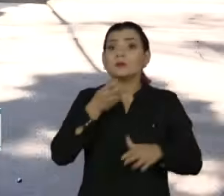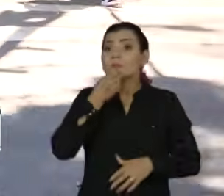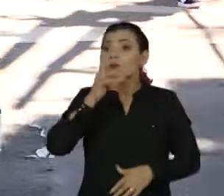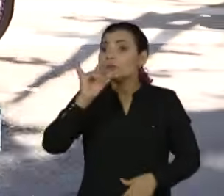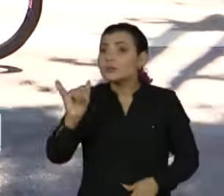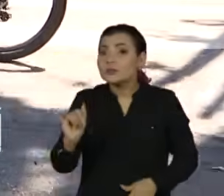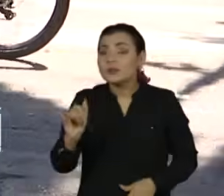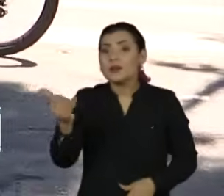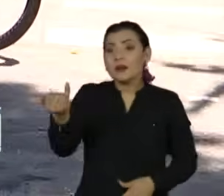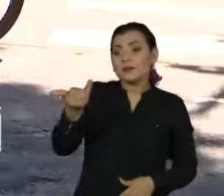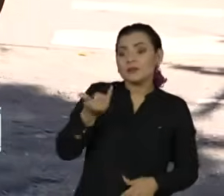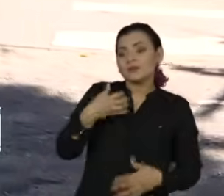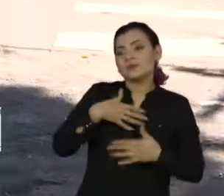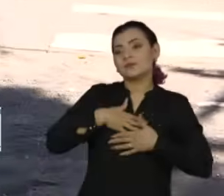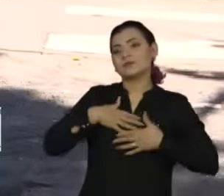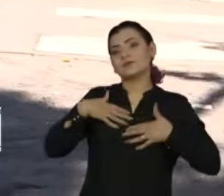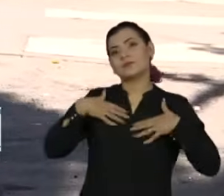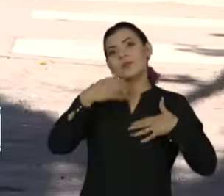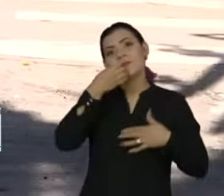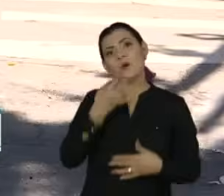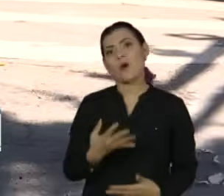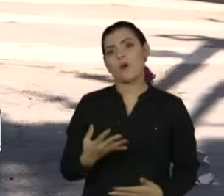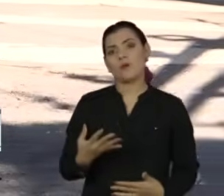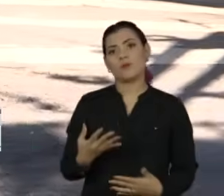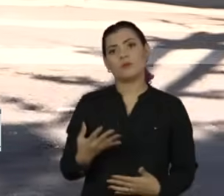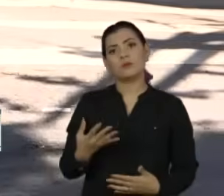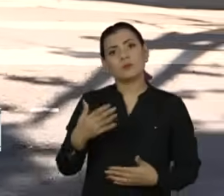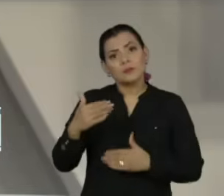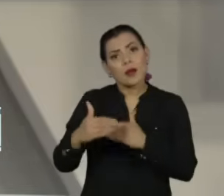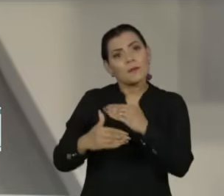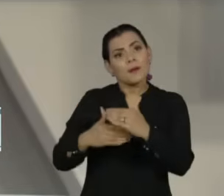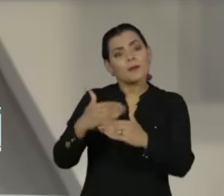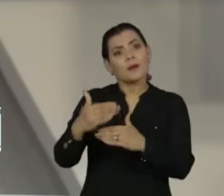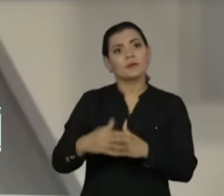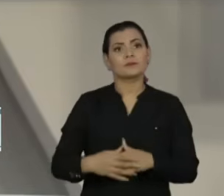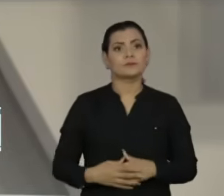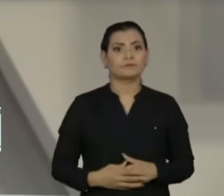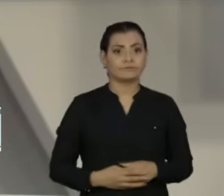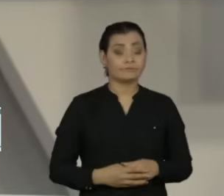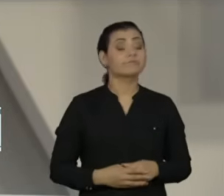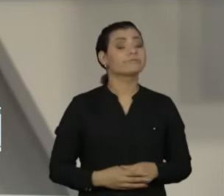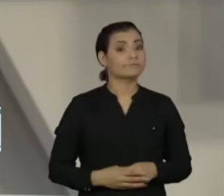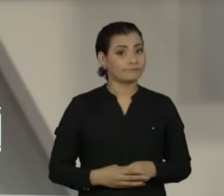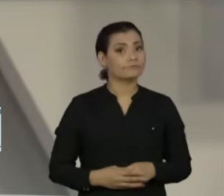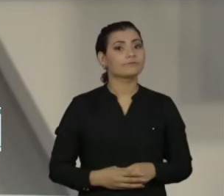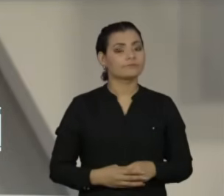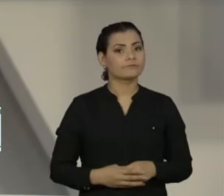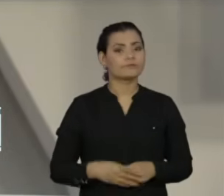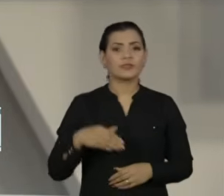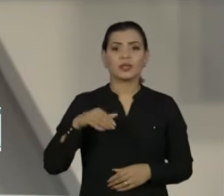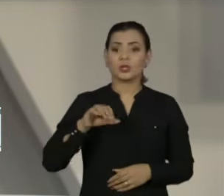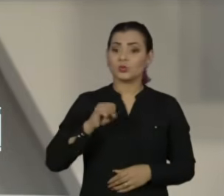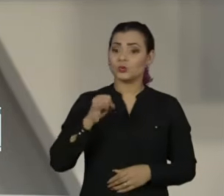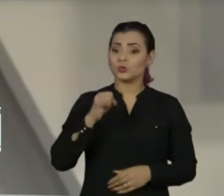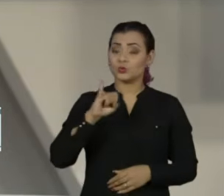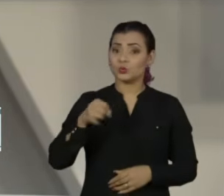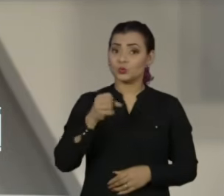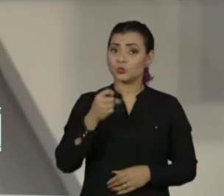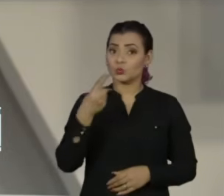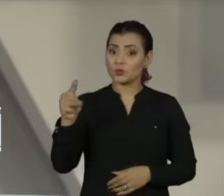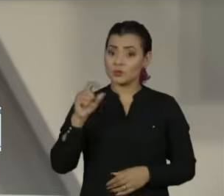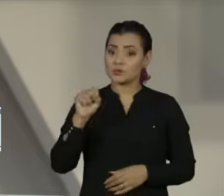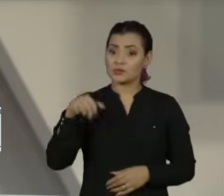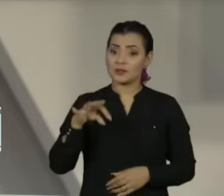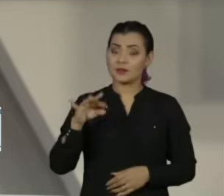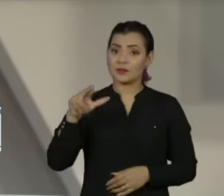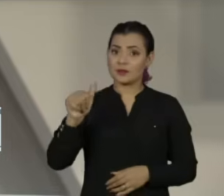dia, começa a ficar bom a cada momento. O marqueteiro João Santana, um dos mais